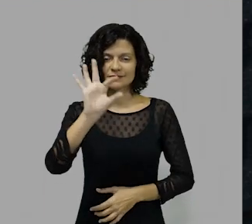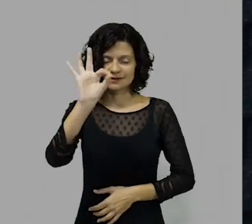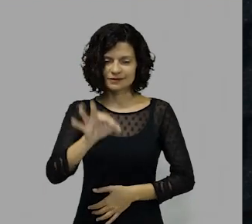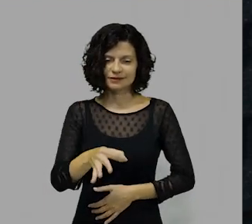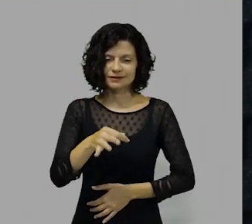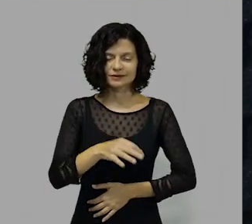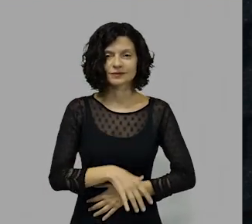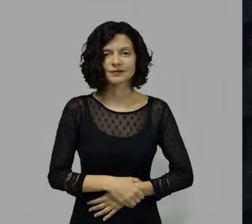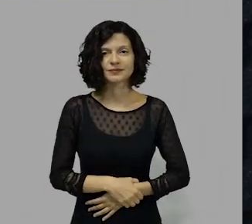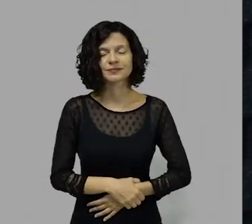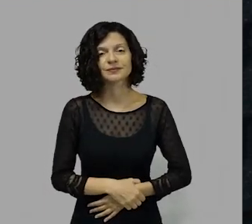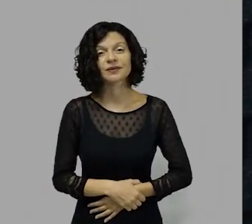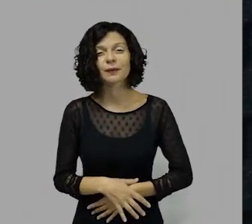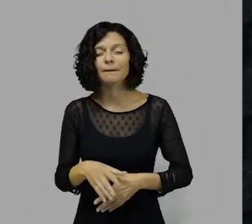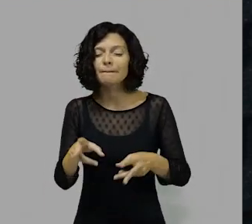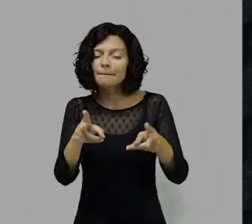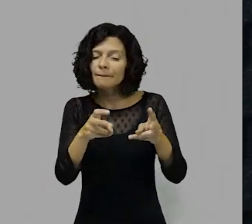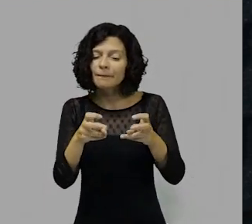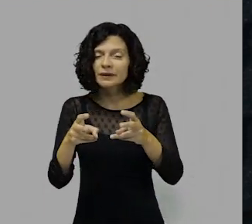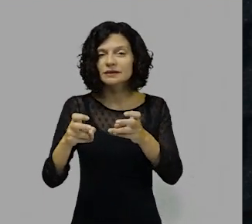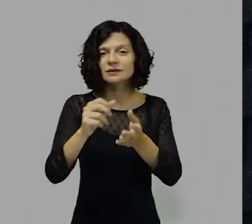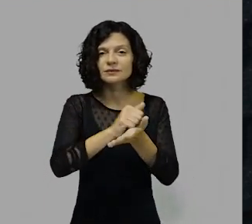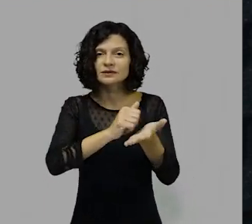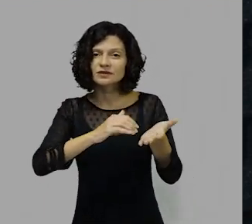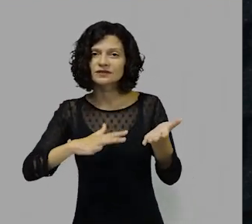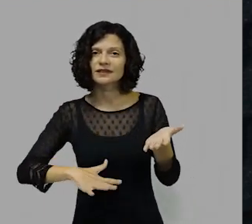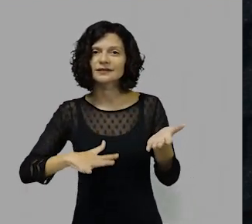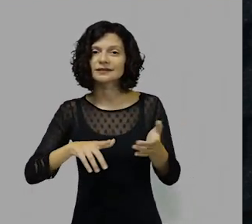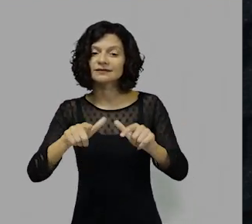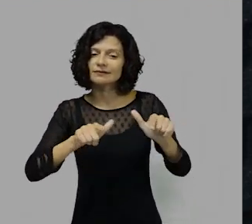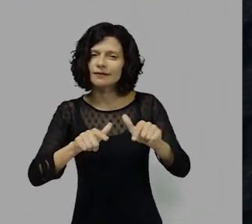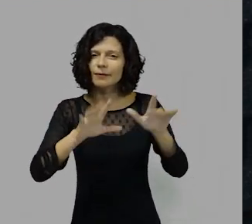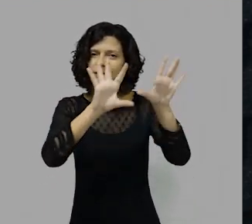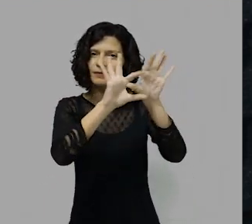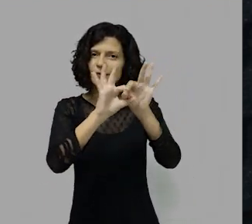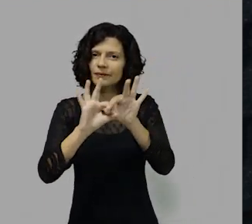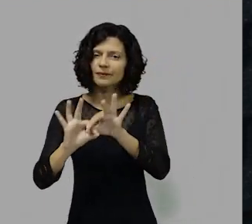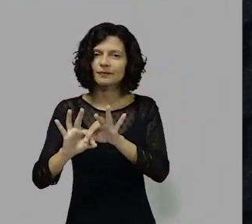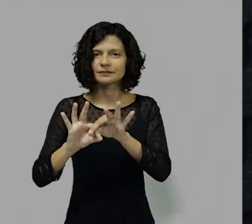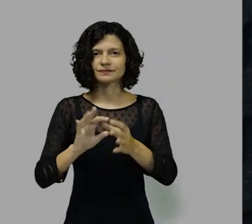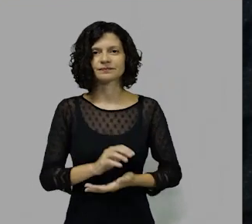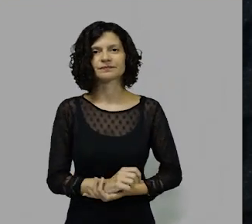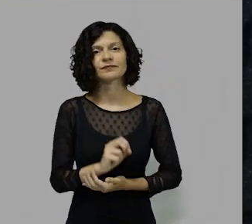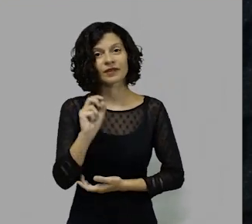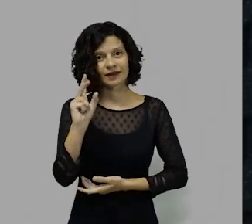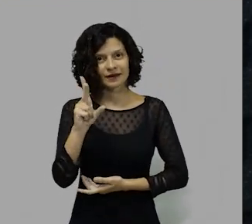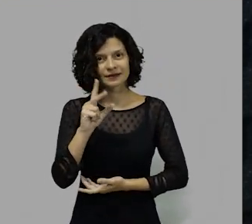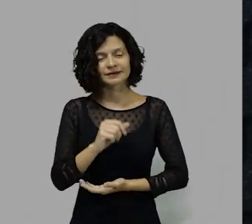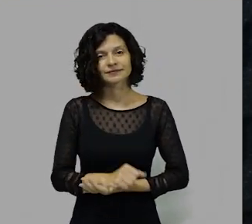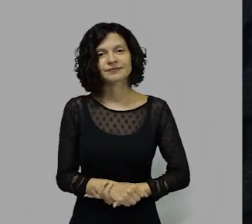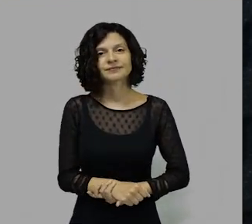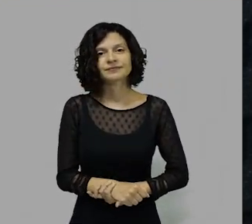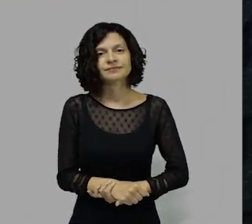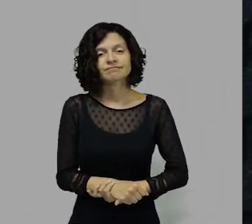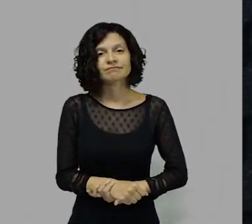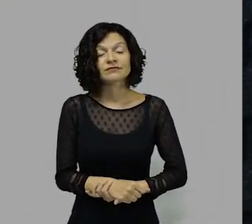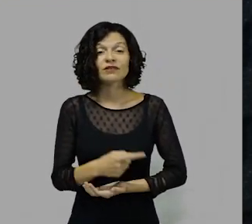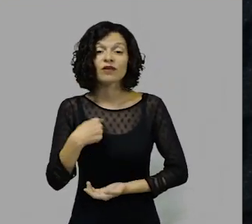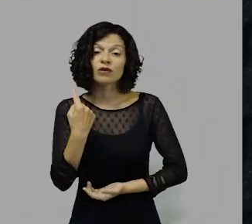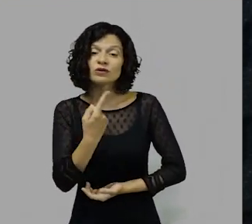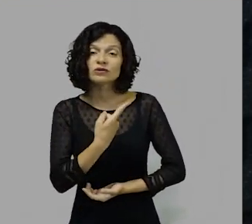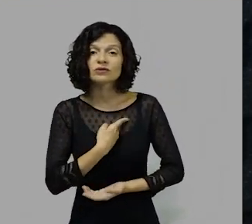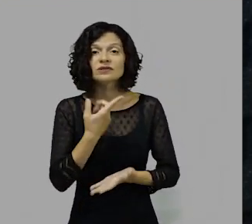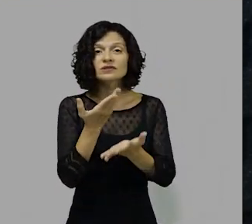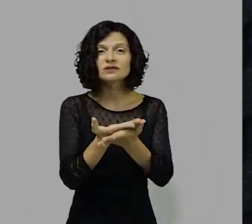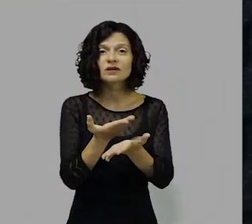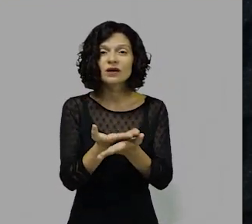para os exercícios que vão trabalhar com essa contextualização, ok? Pessoal, na nossa aula de hoje, então, nós trabalhamos com